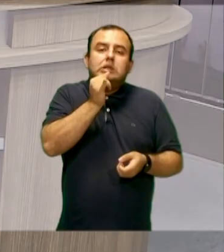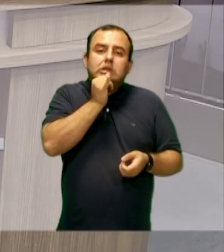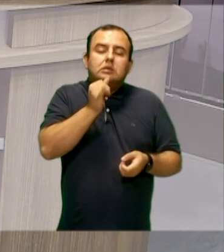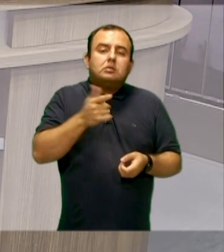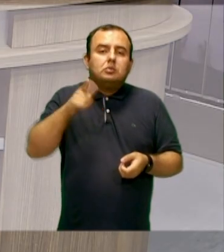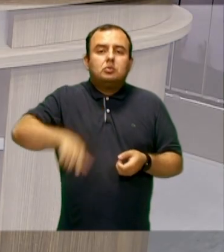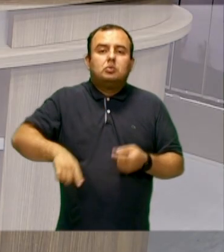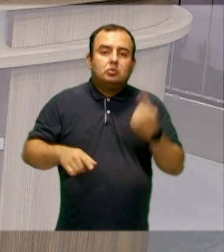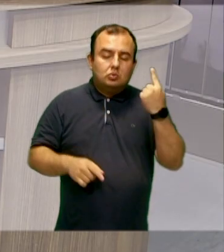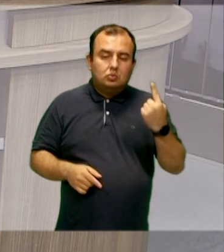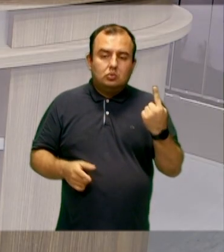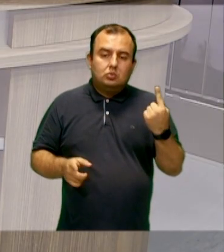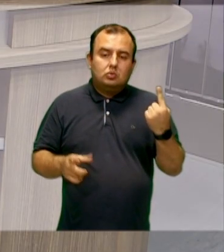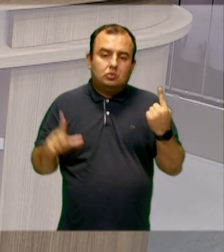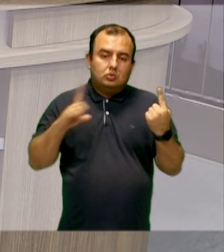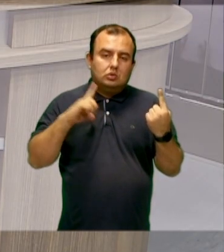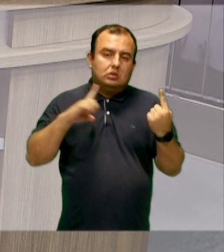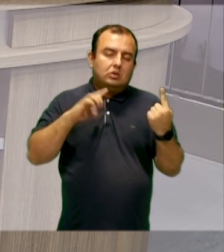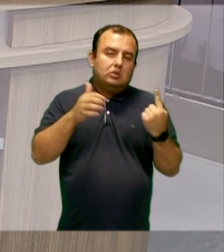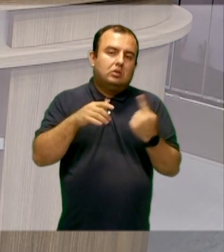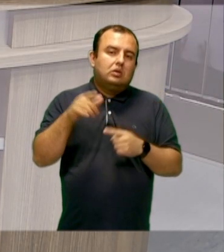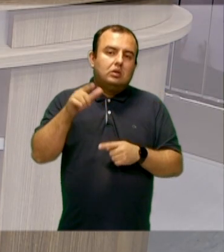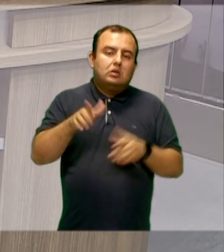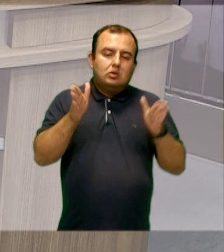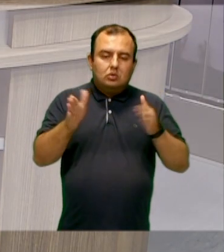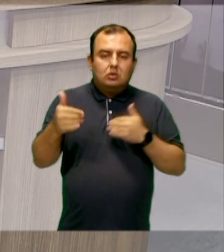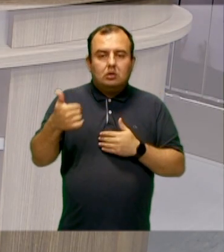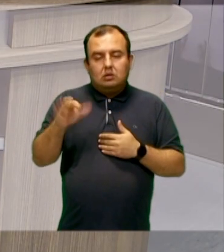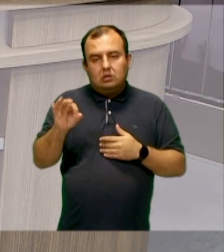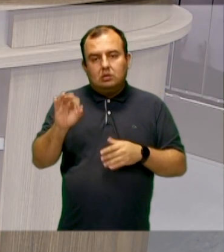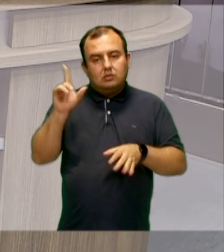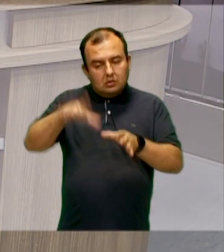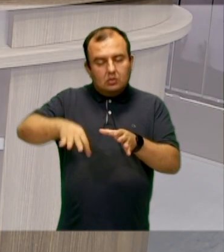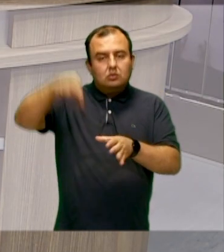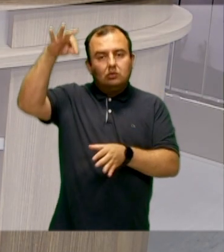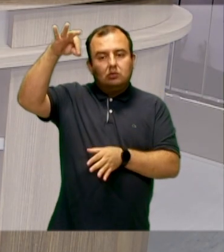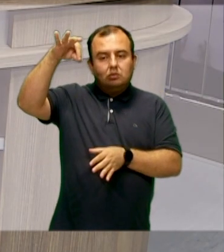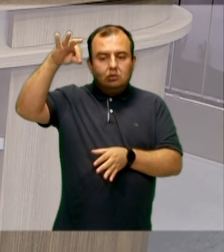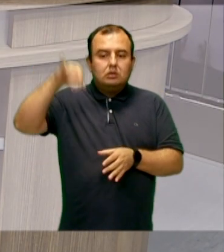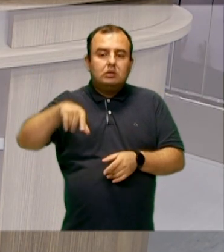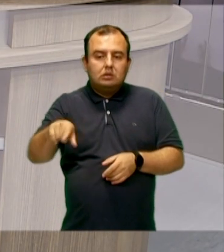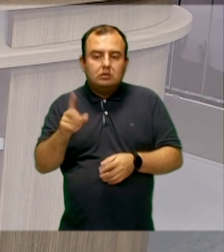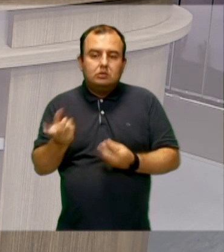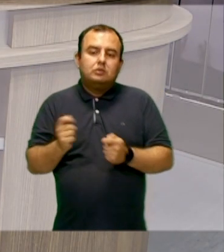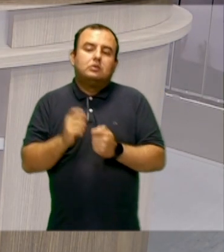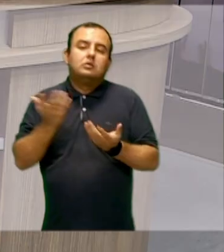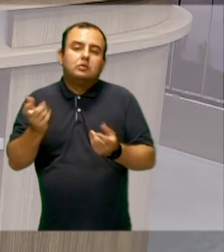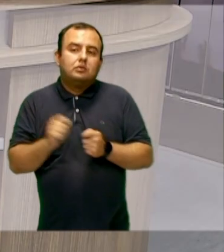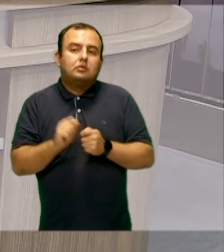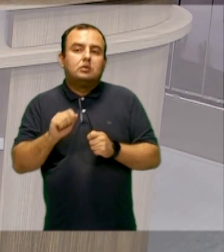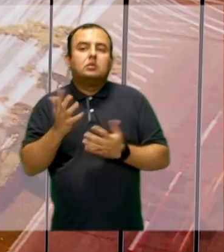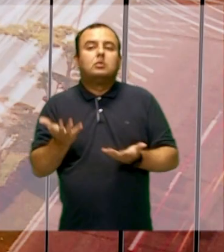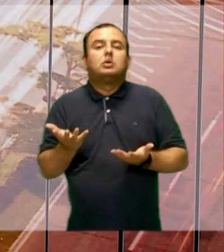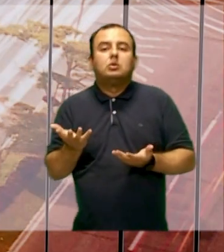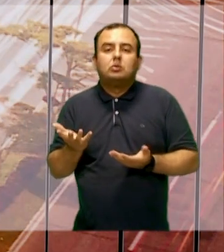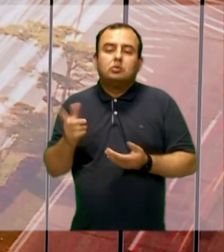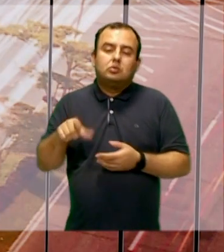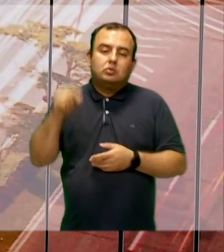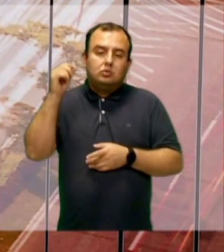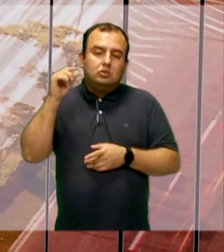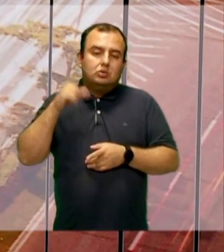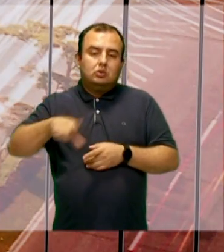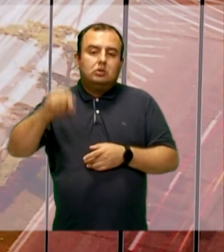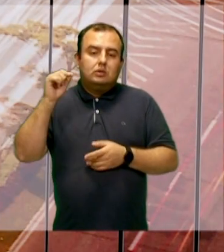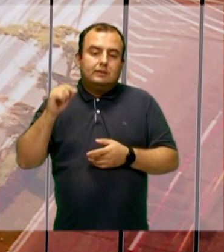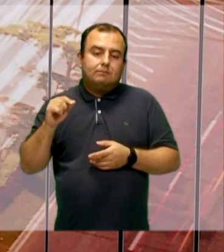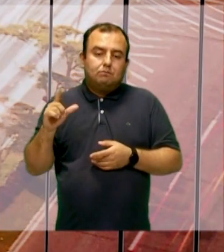uma entidade escolha o lote 10. Aí vai ser feito um sorteio para ver qual entidade fica com aquele lote. Certo, essa era até uma pergunta